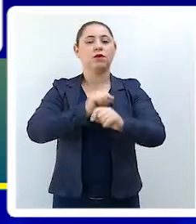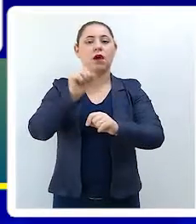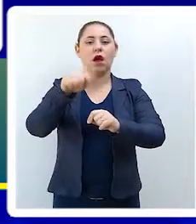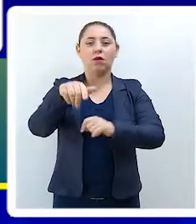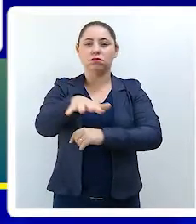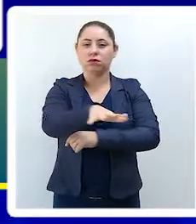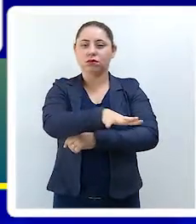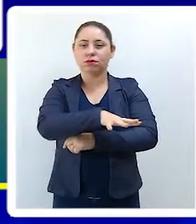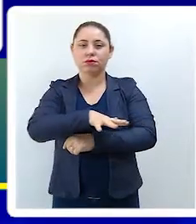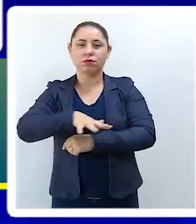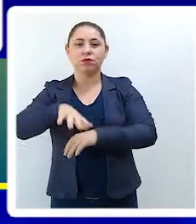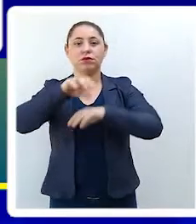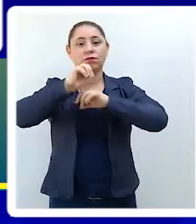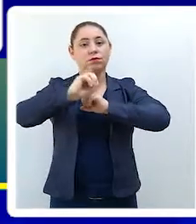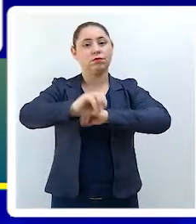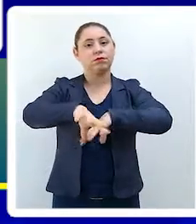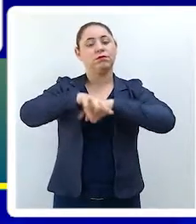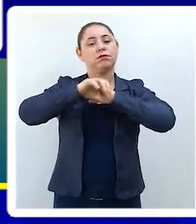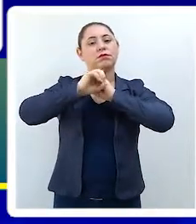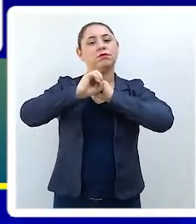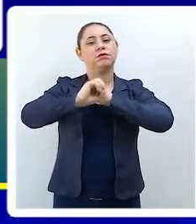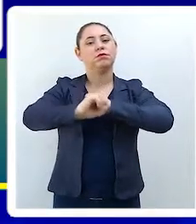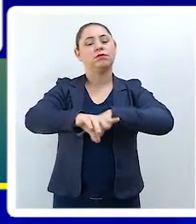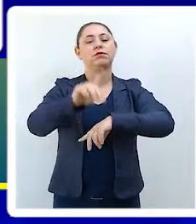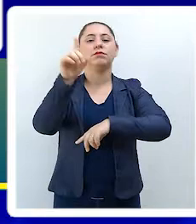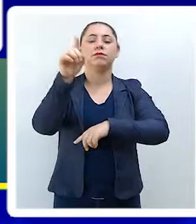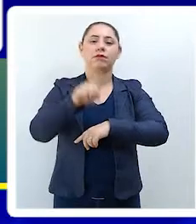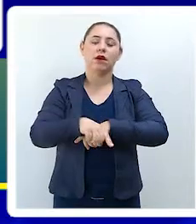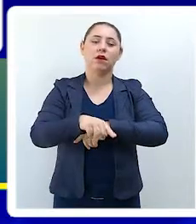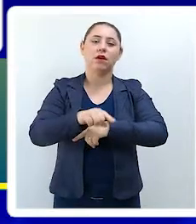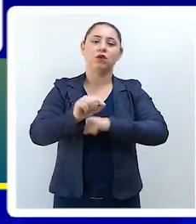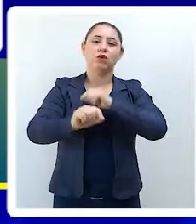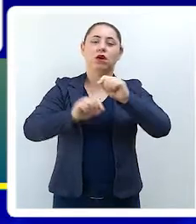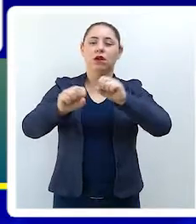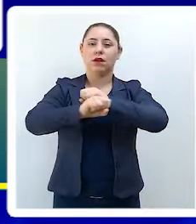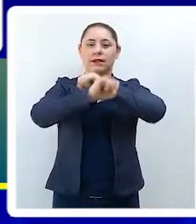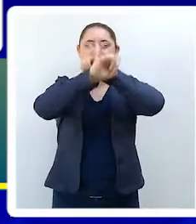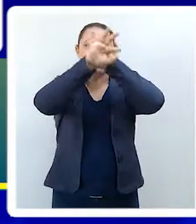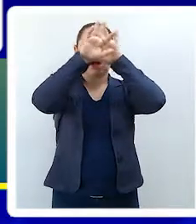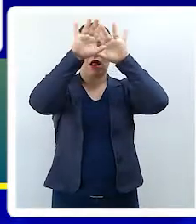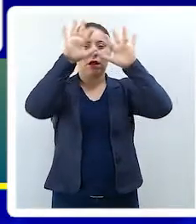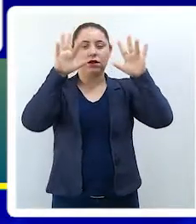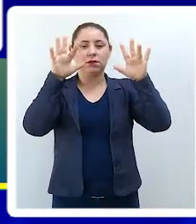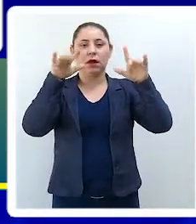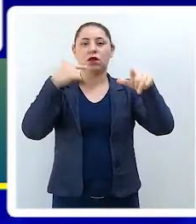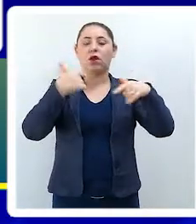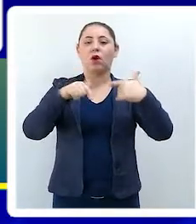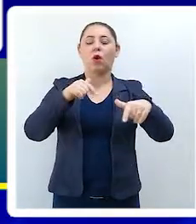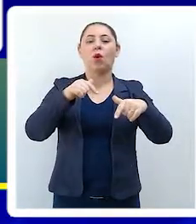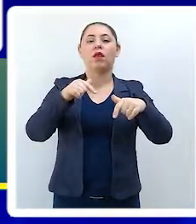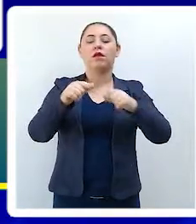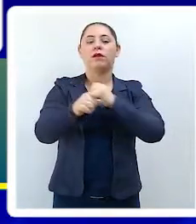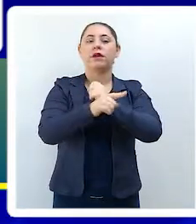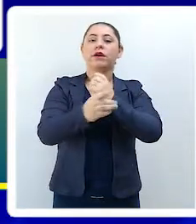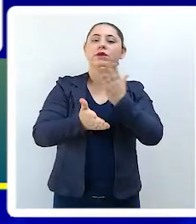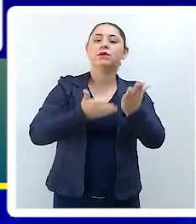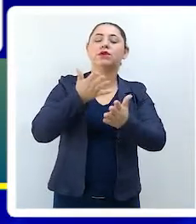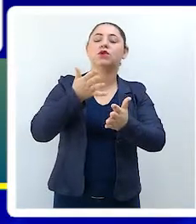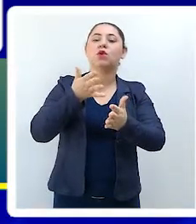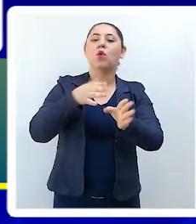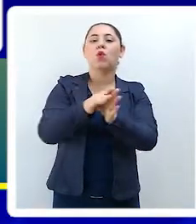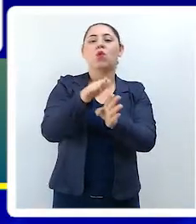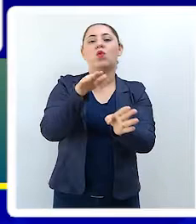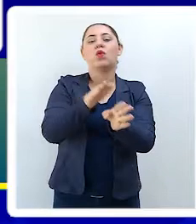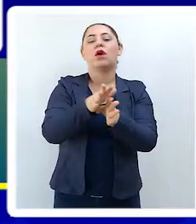ela se dá no âmbito educacional, no âmbito de esclarecimento, de prestação de um serviço